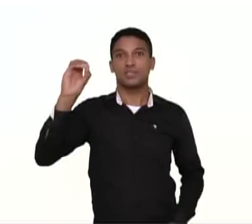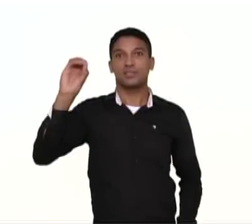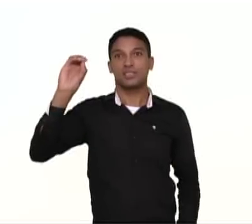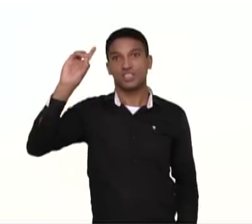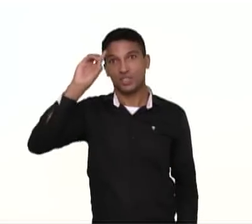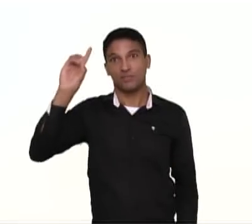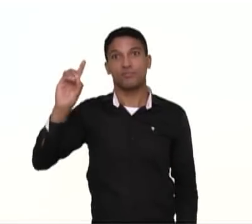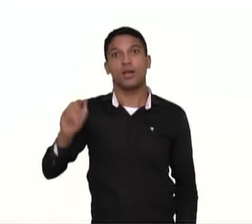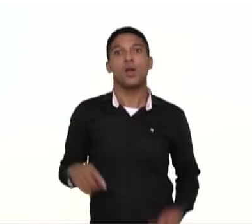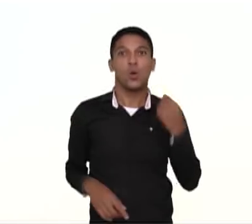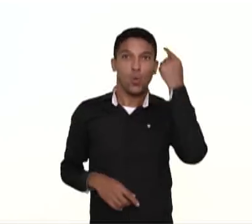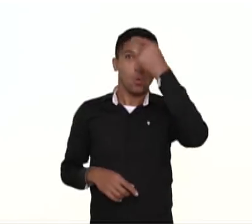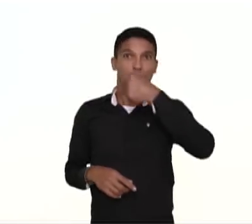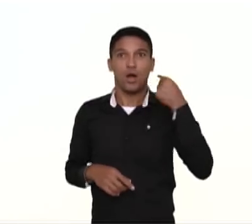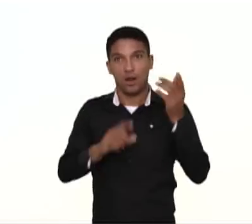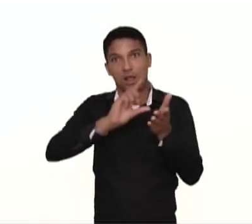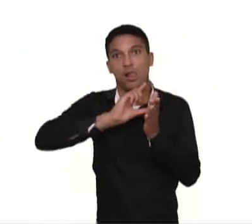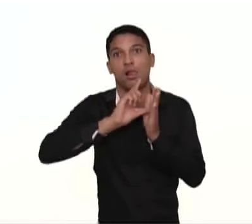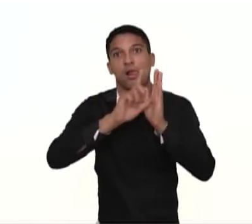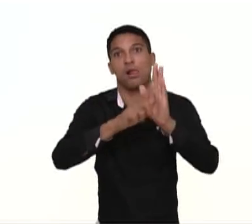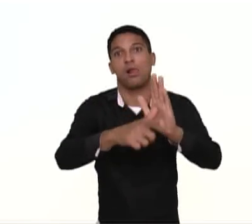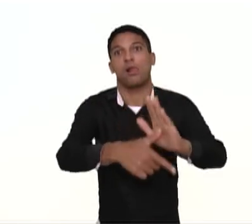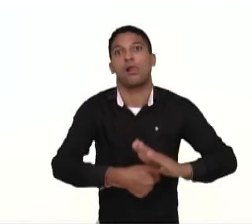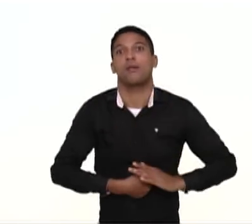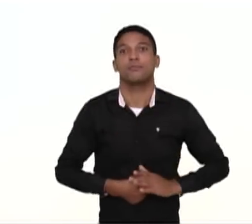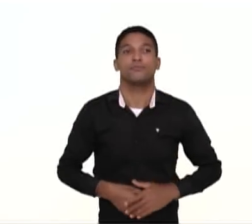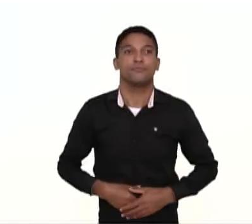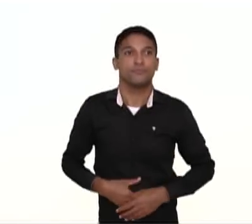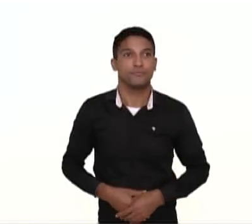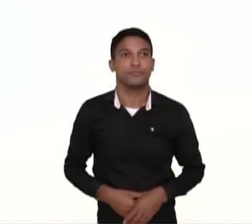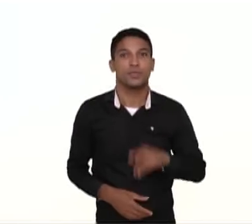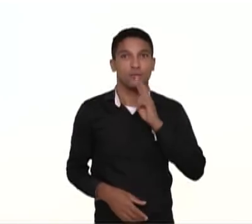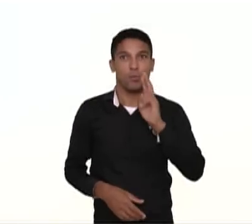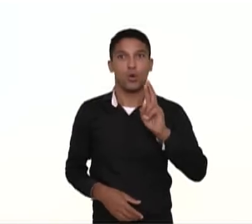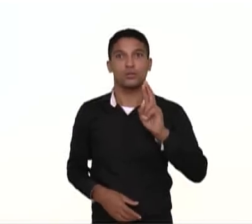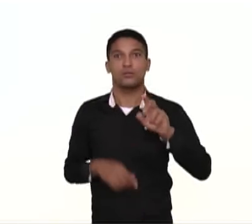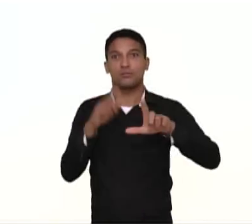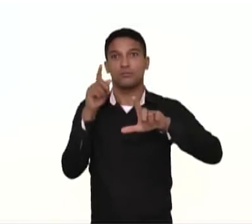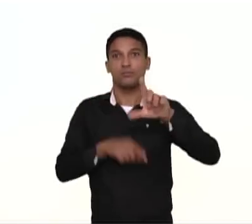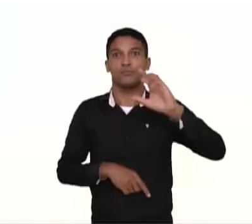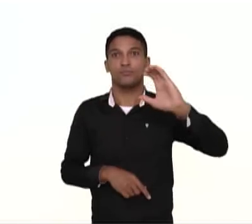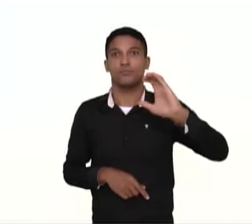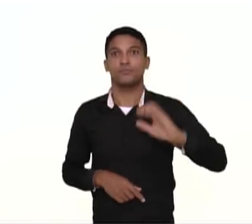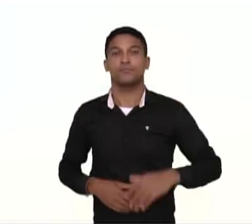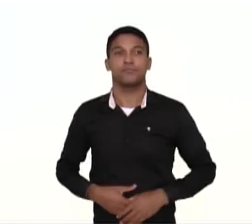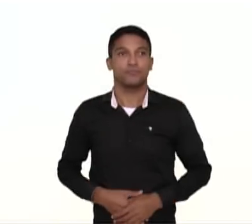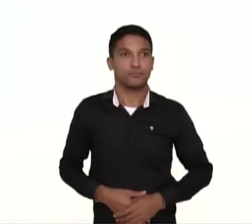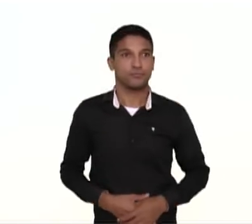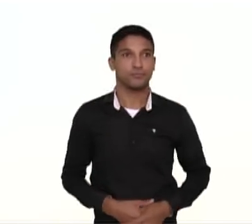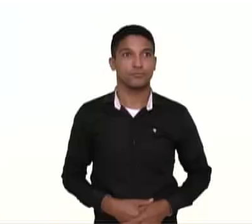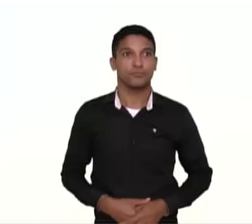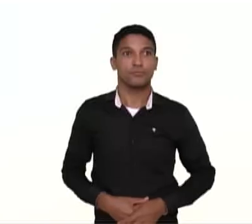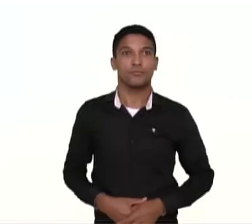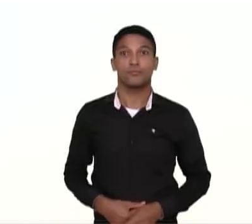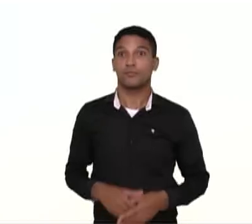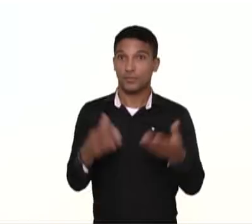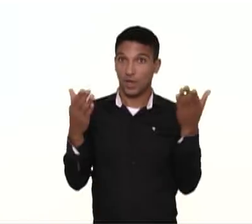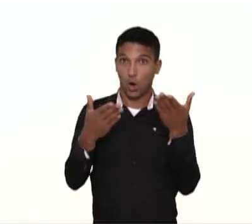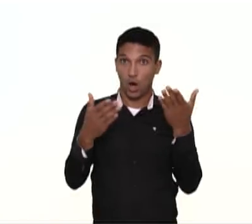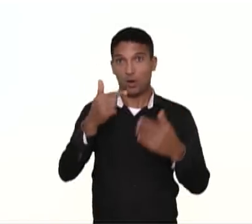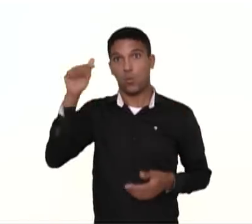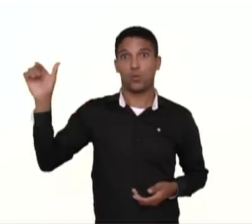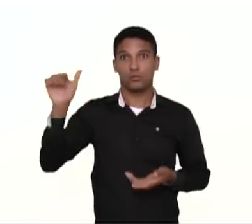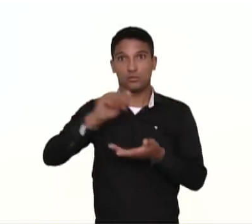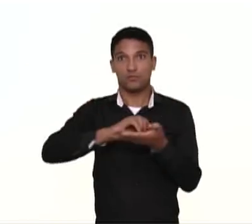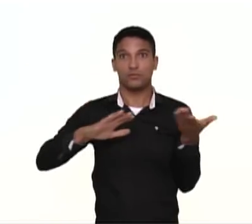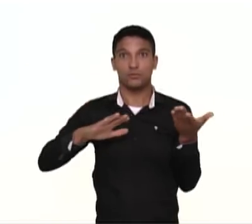Respostinha, letra C, né? E agora, mais um exercício para você. O motociclista